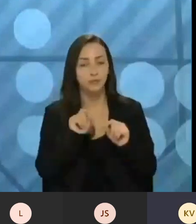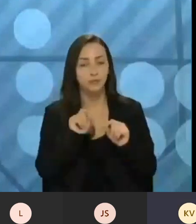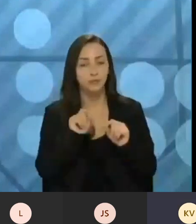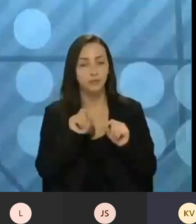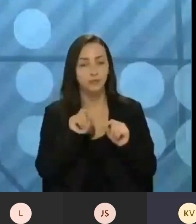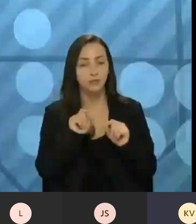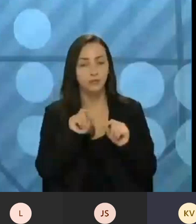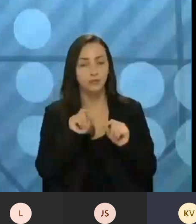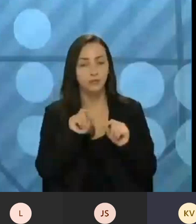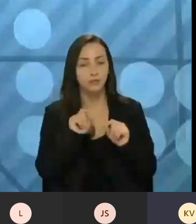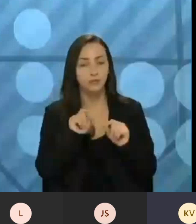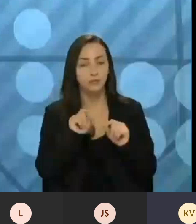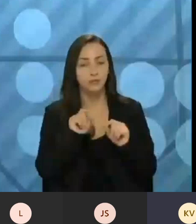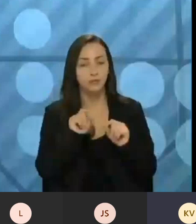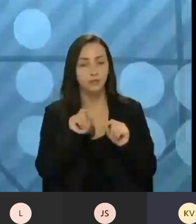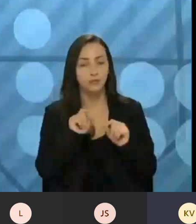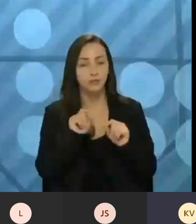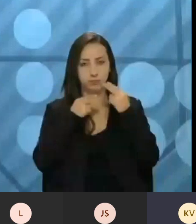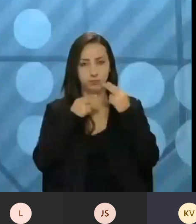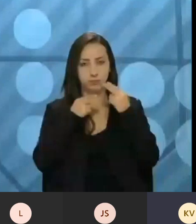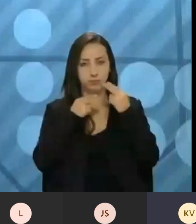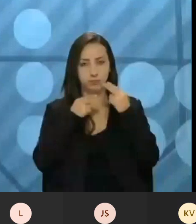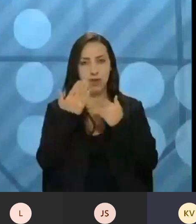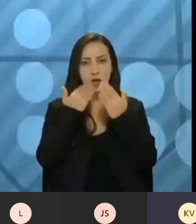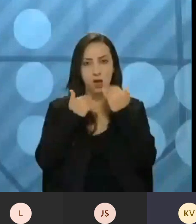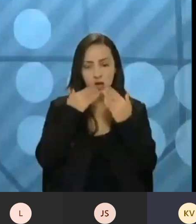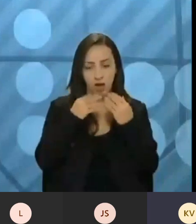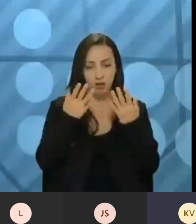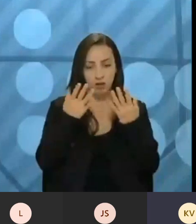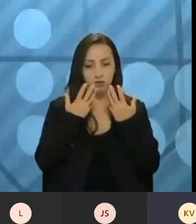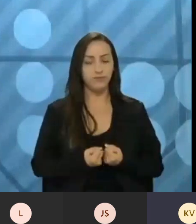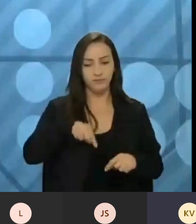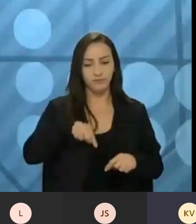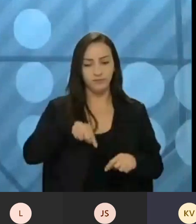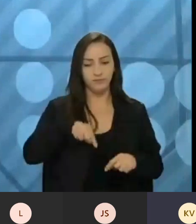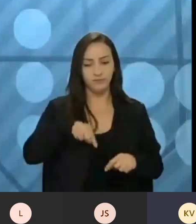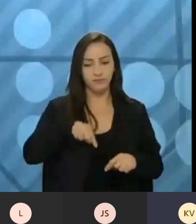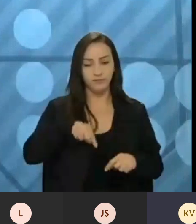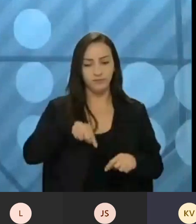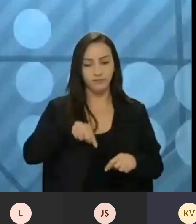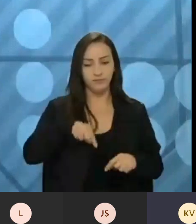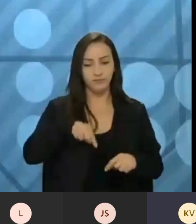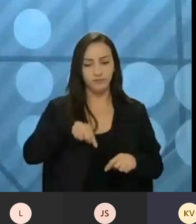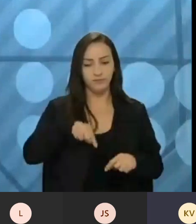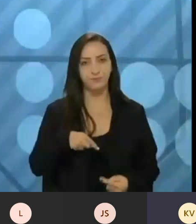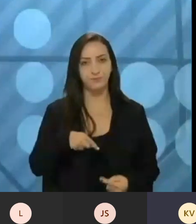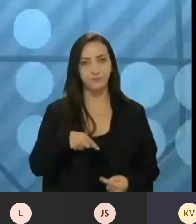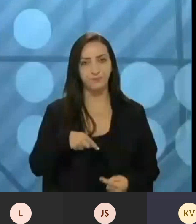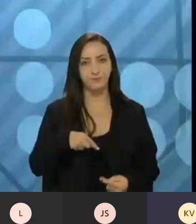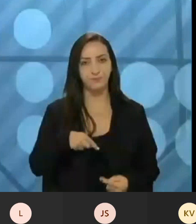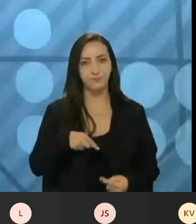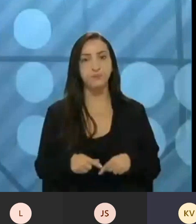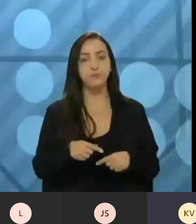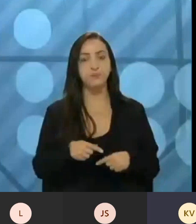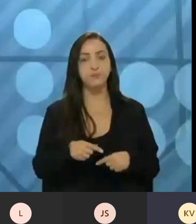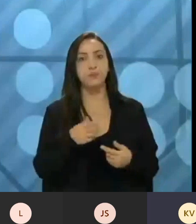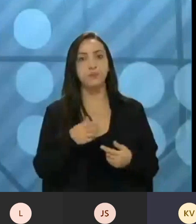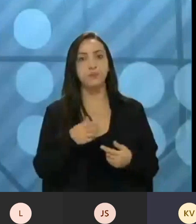recebe nutrientes por meio da nossa alimentação, porque a gente ingere o alimento é composto por nutrientes,